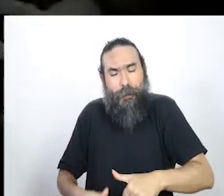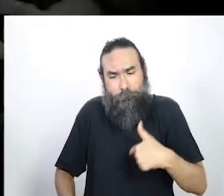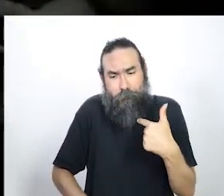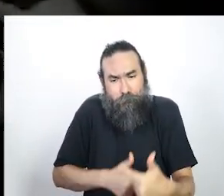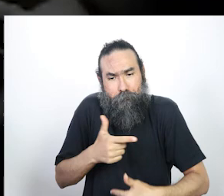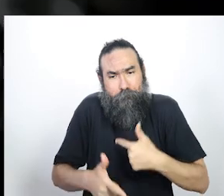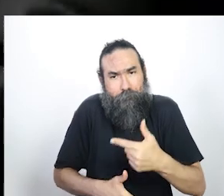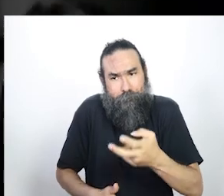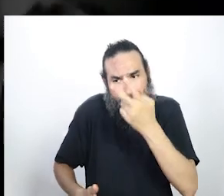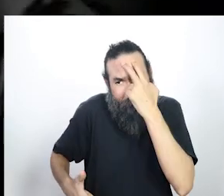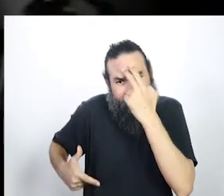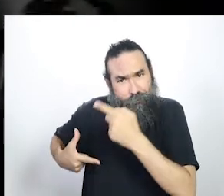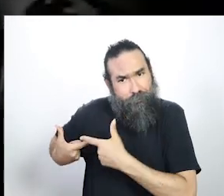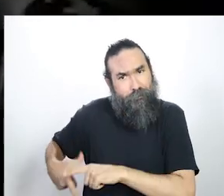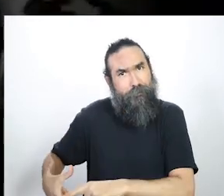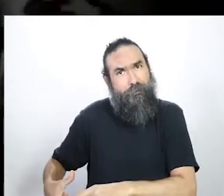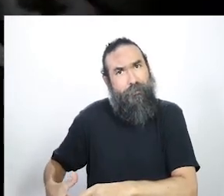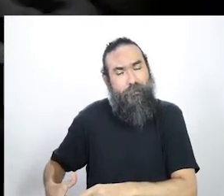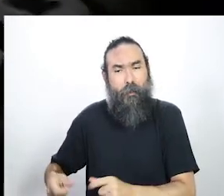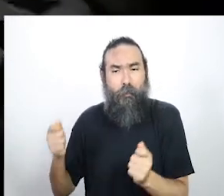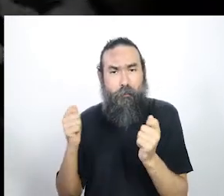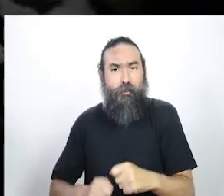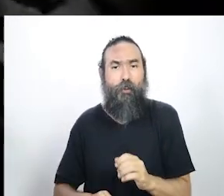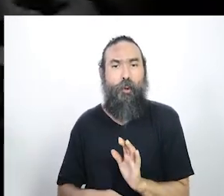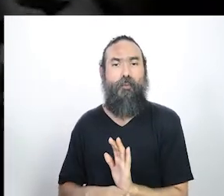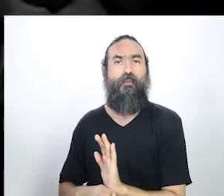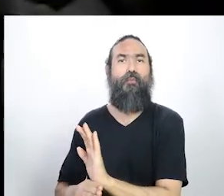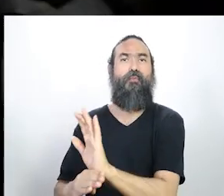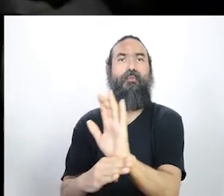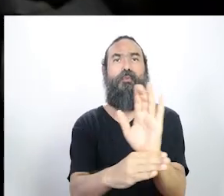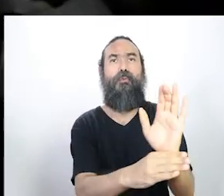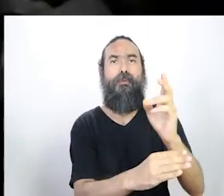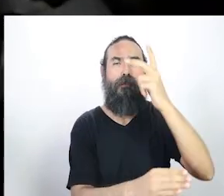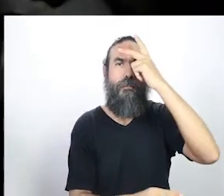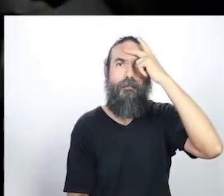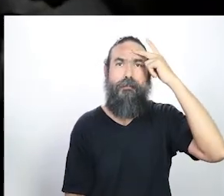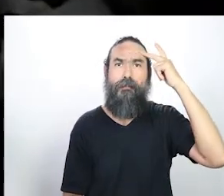lado positivo que também cura pessoas,